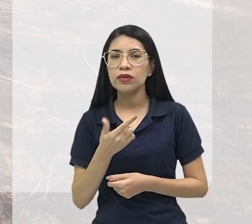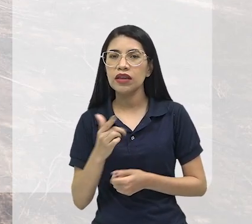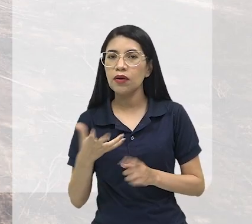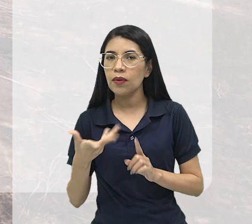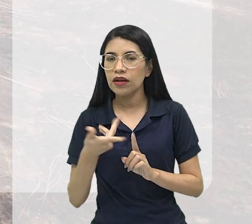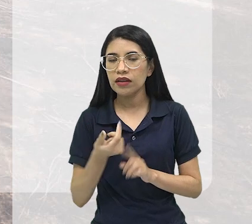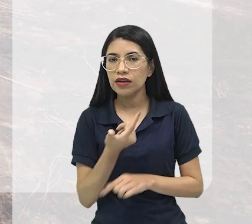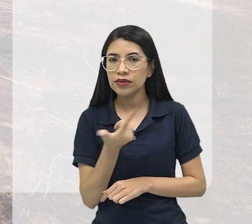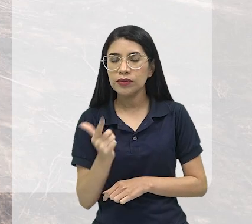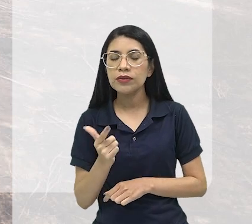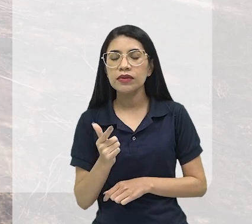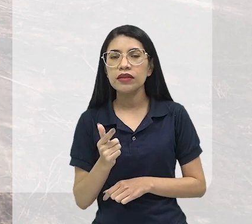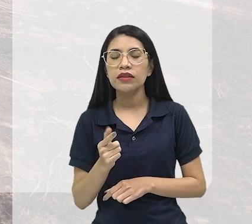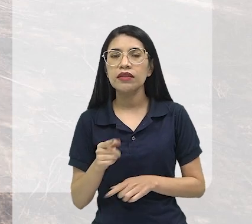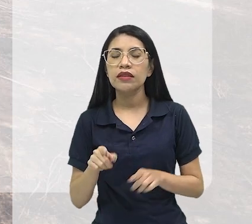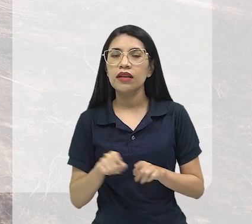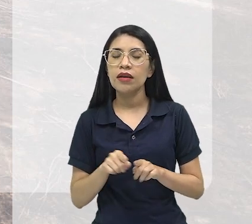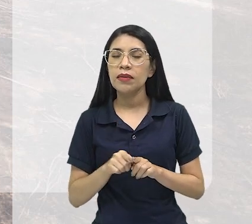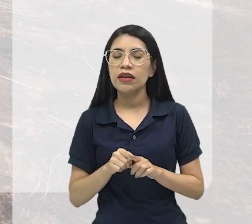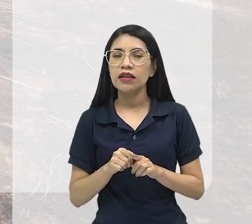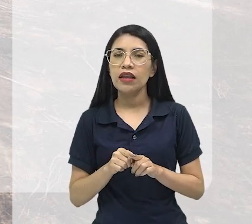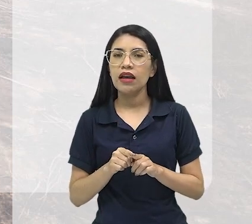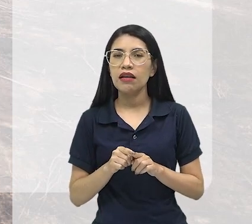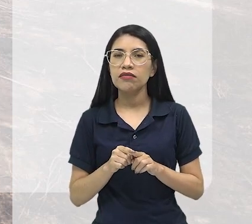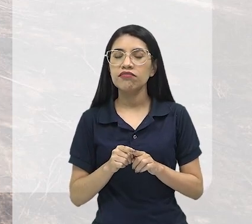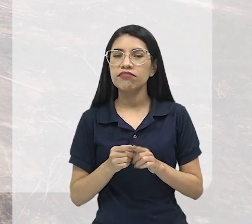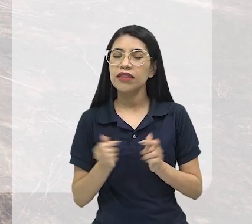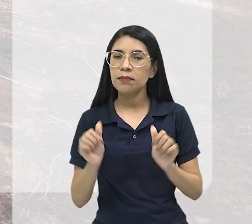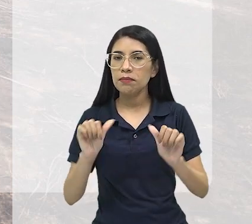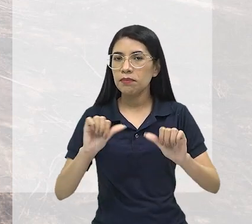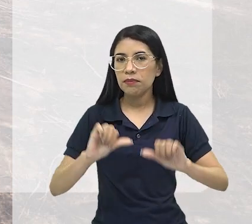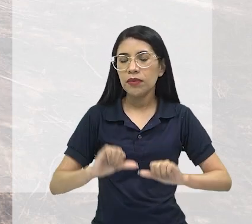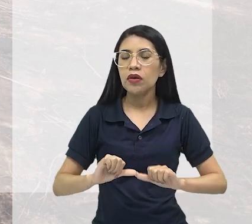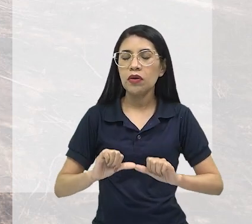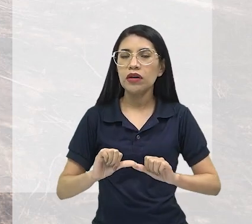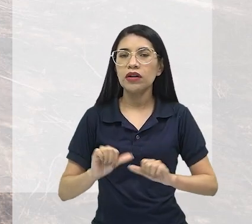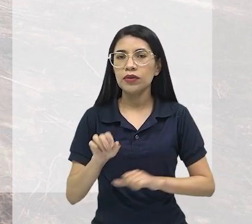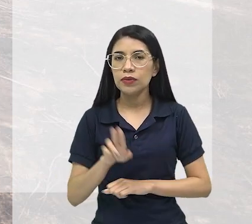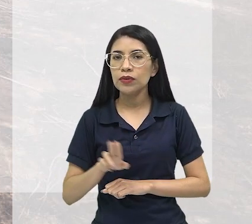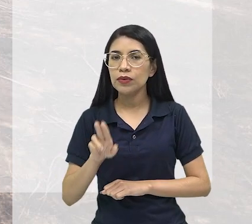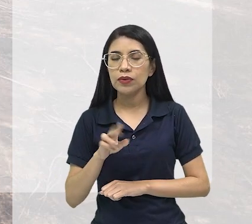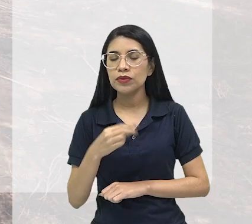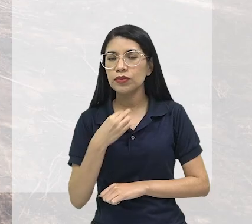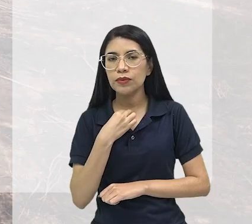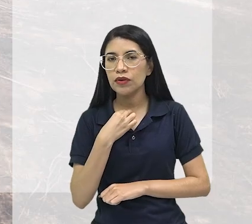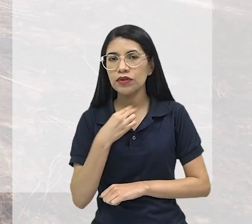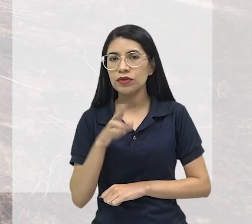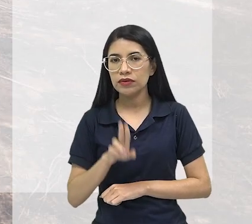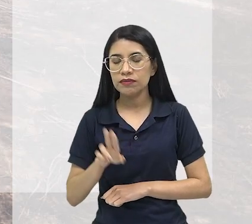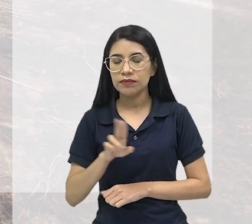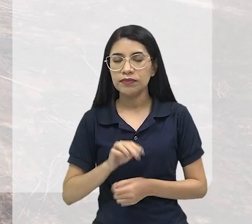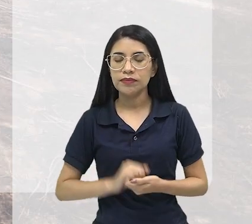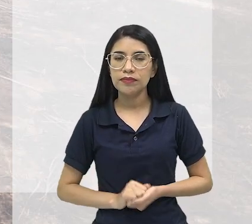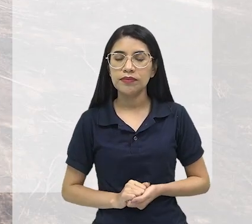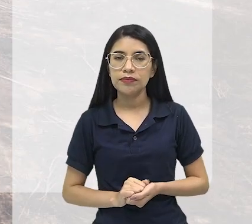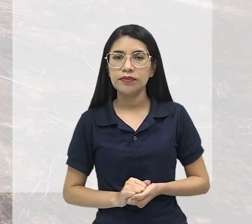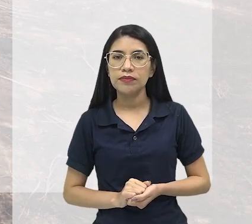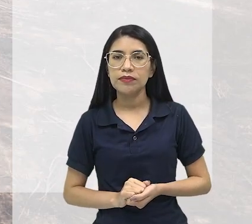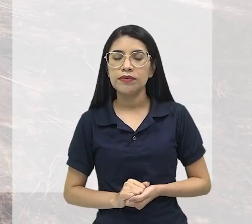mais ficando em piores condições possíveis de utilização. Então, se nós falamos